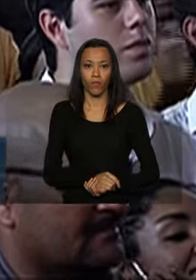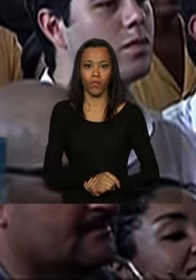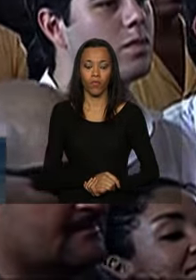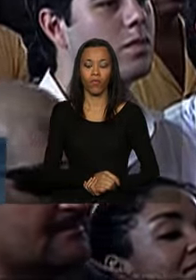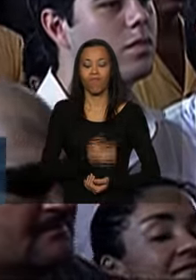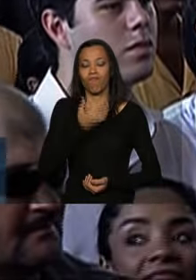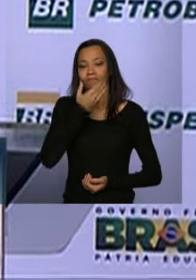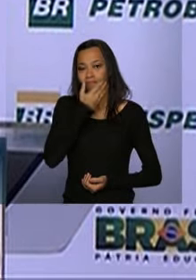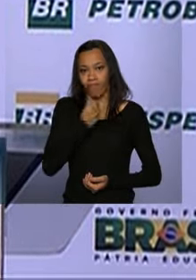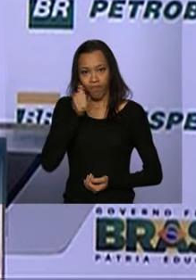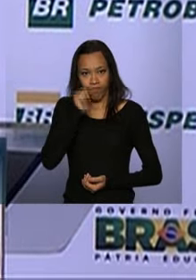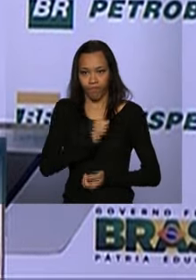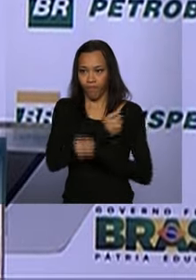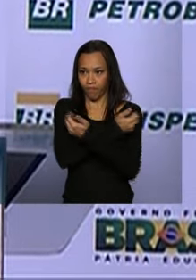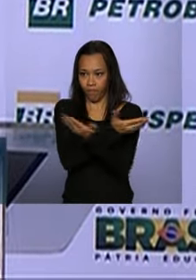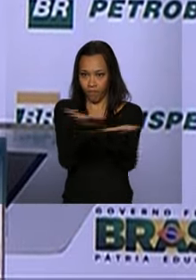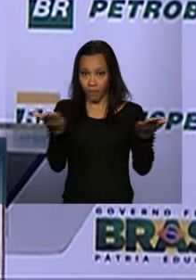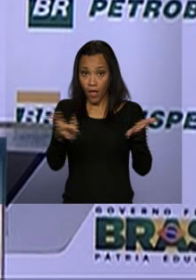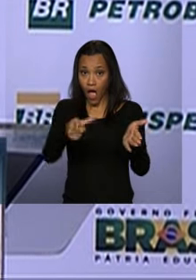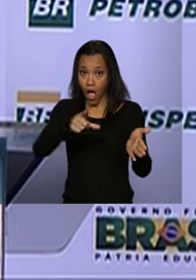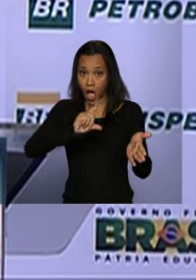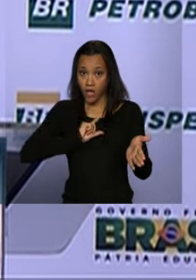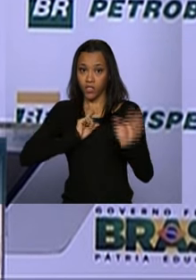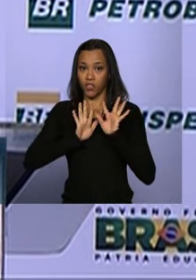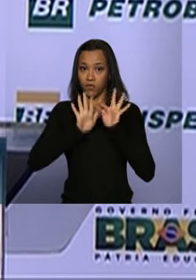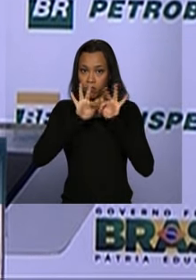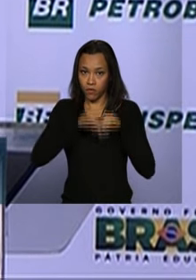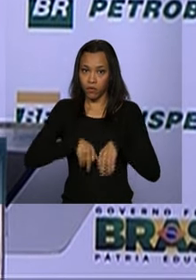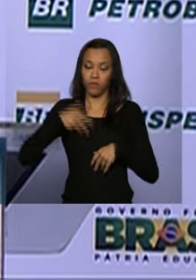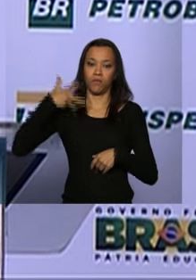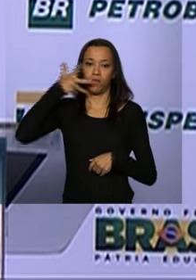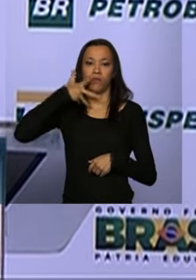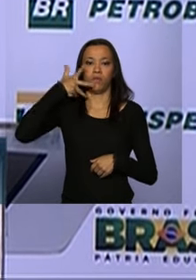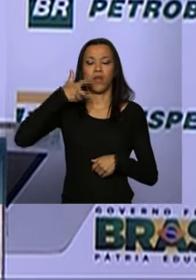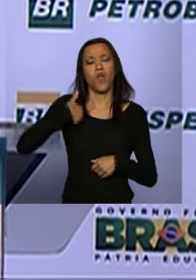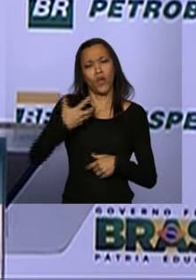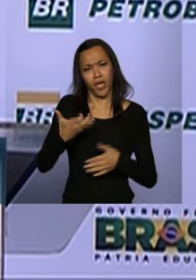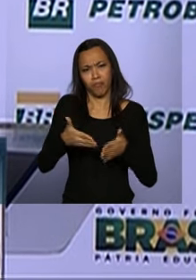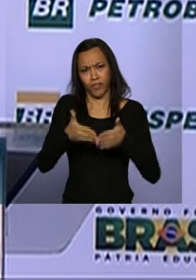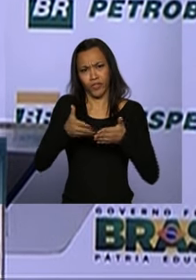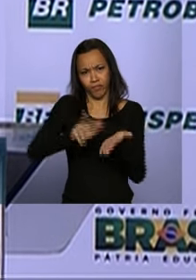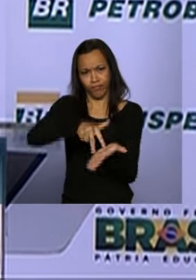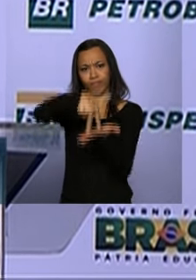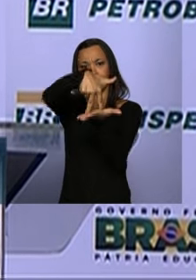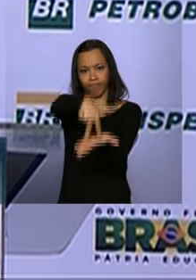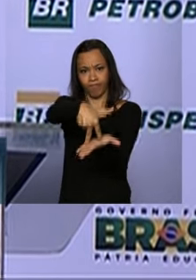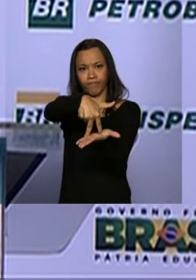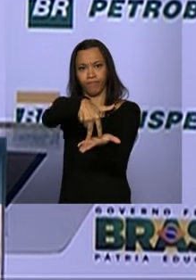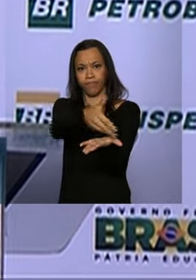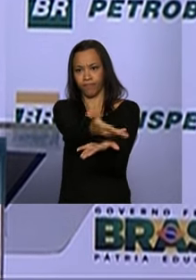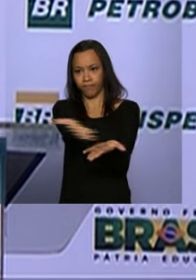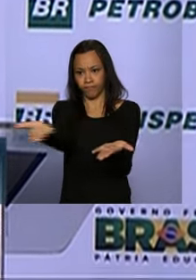Senhoras e senhores, antes de terminar a minha fala, eu quero pedir que todos fiquem em pé.